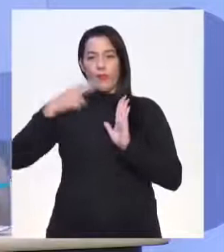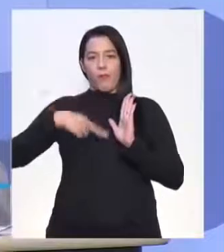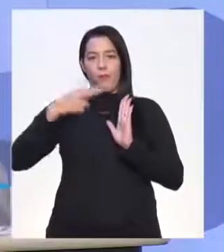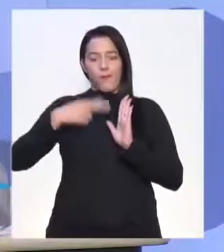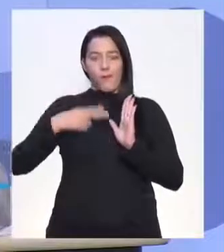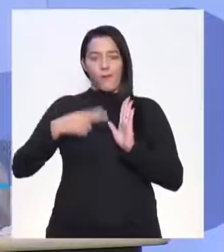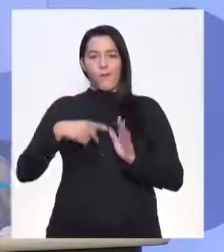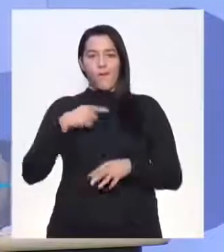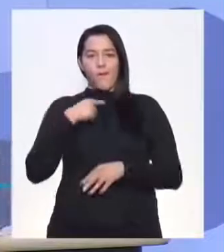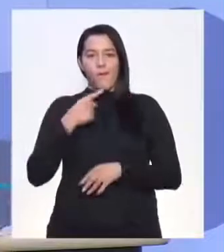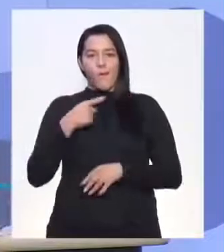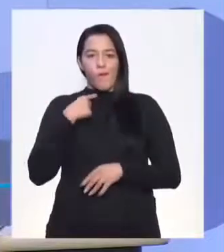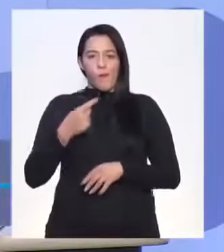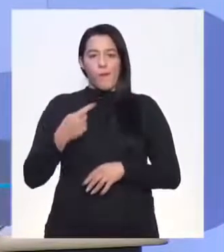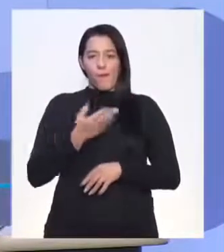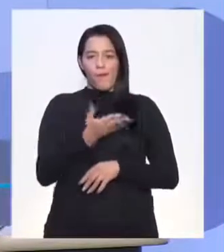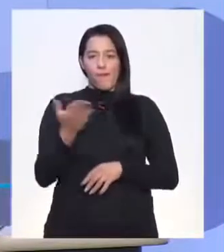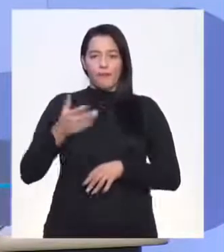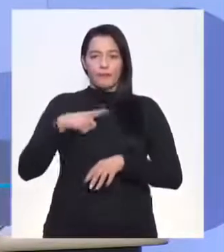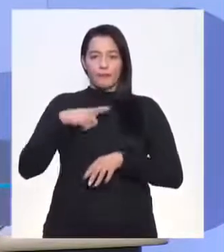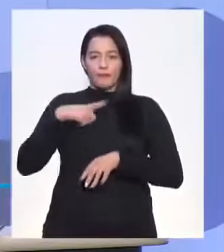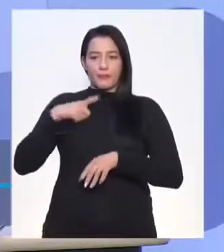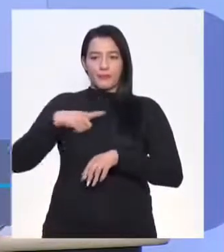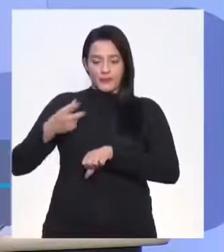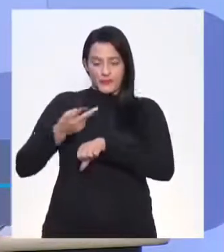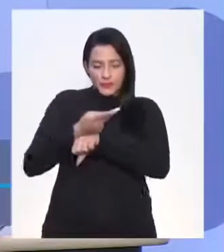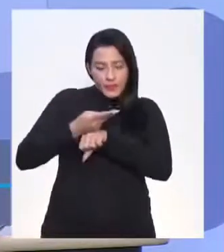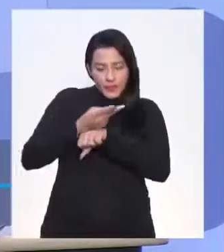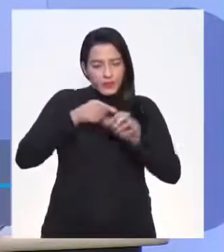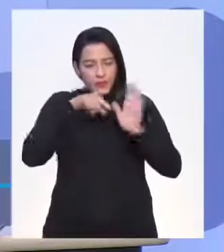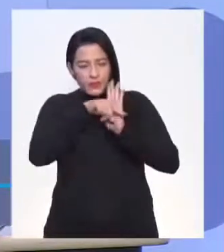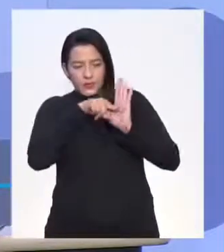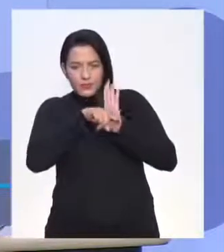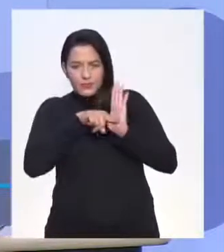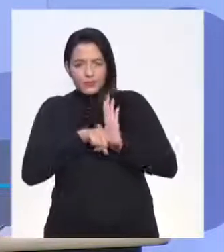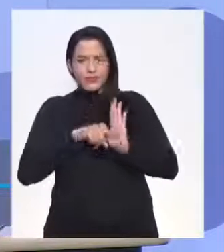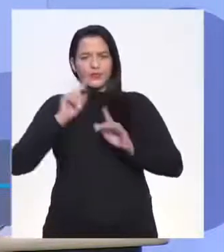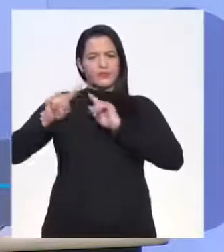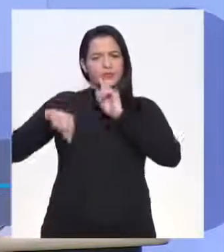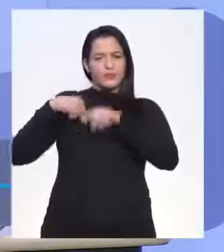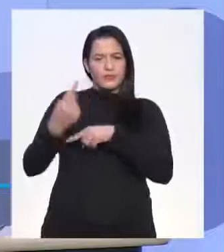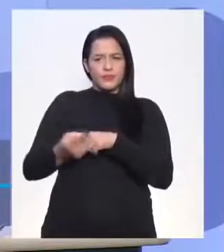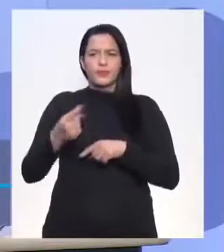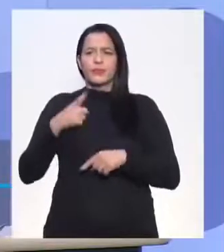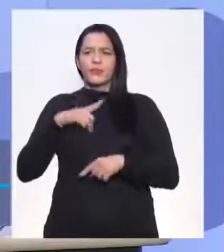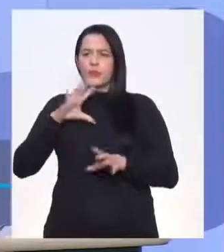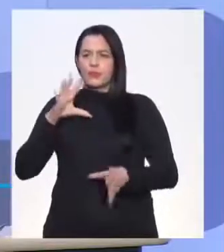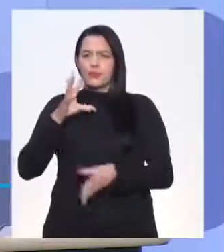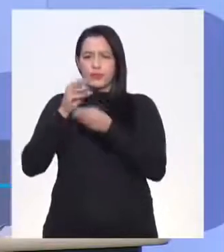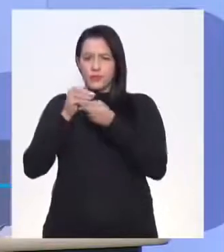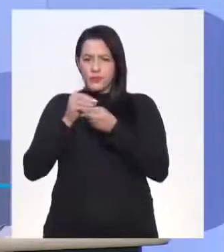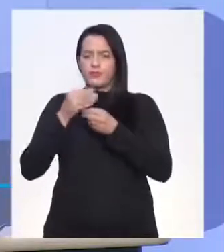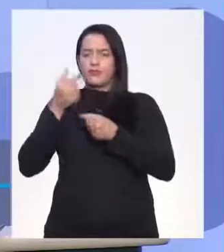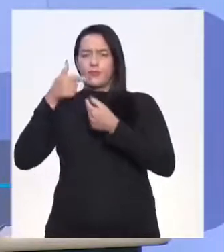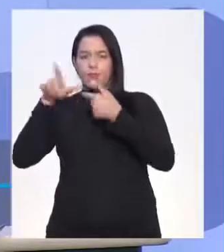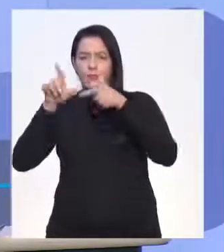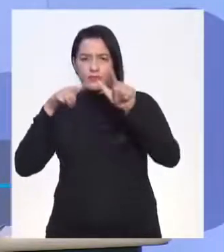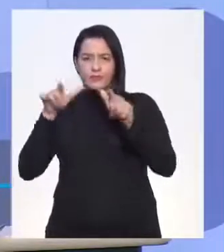Então, deem uma pesquisada nesse texto todo depois, né? Até para complementar para